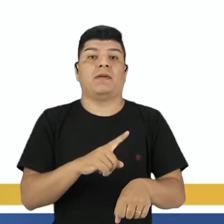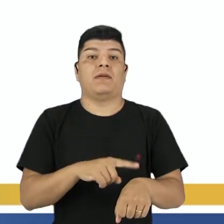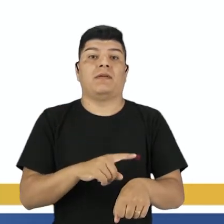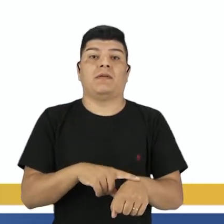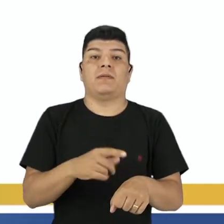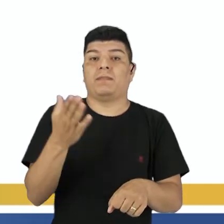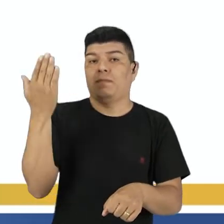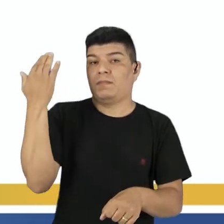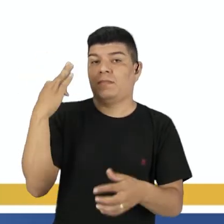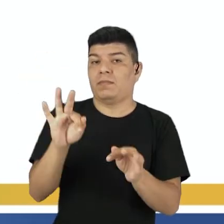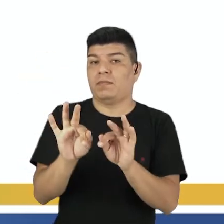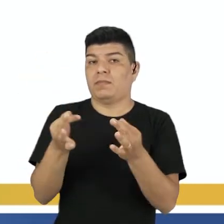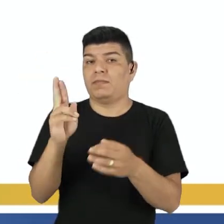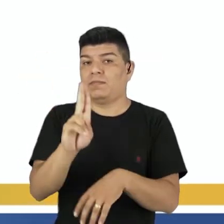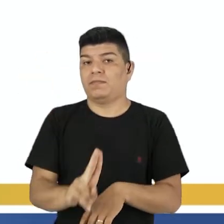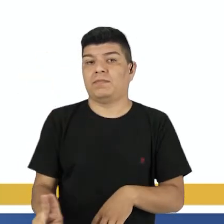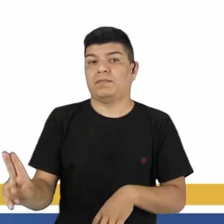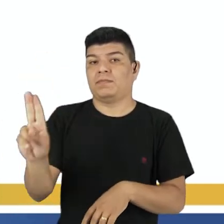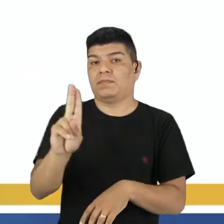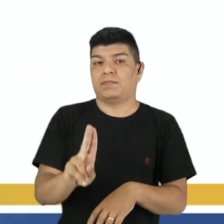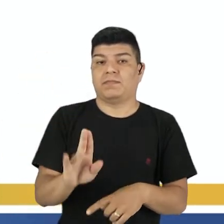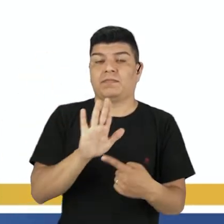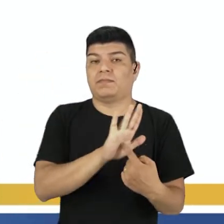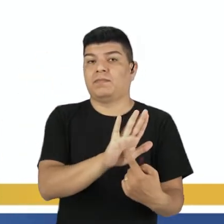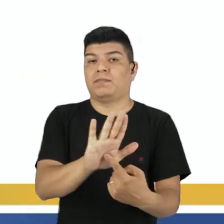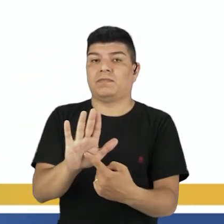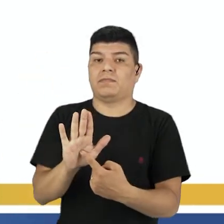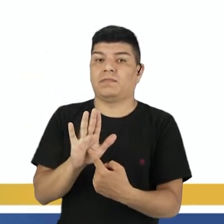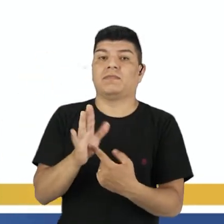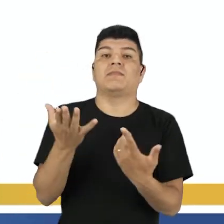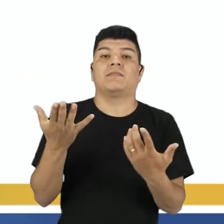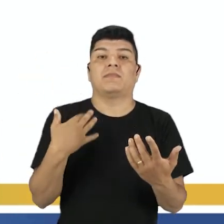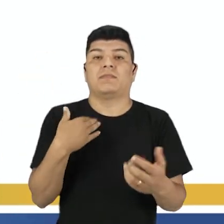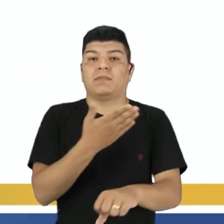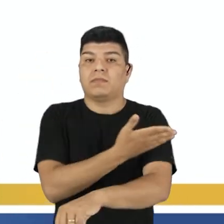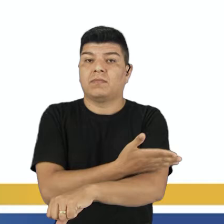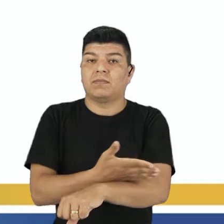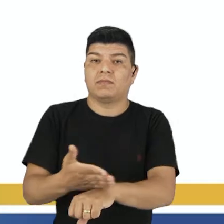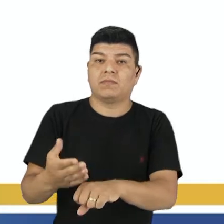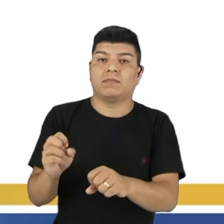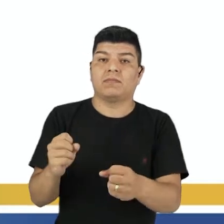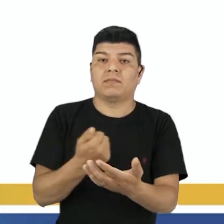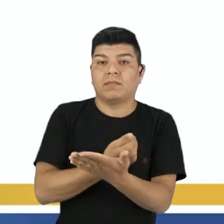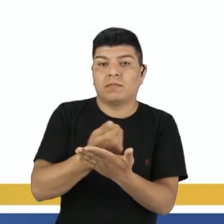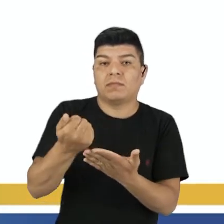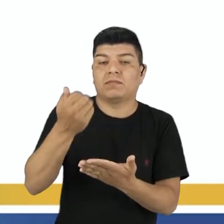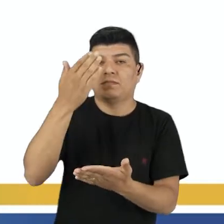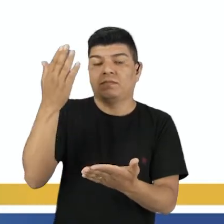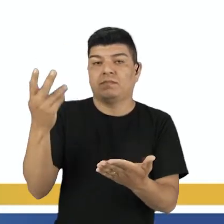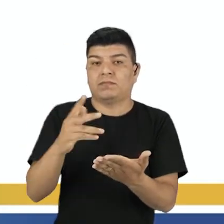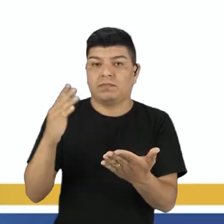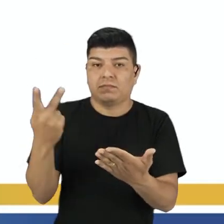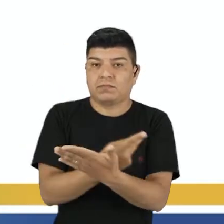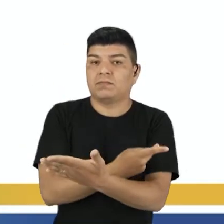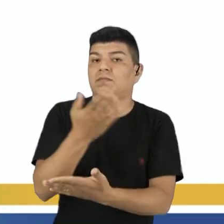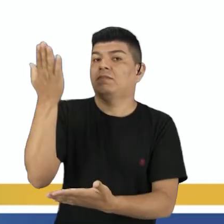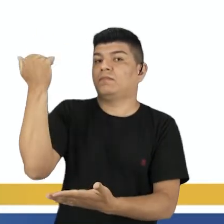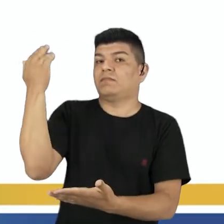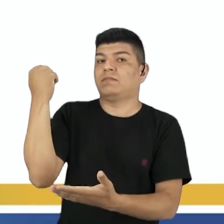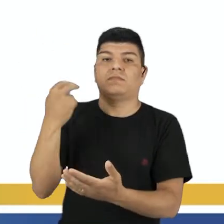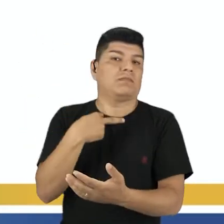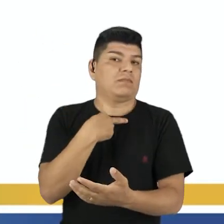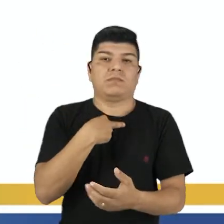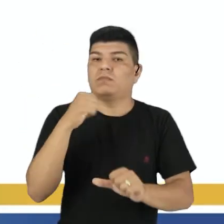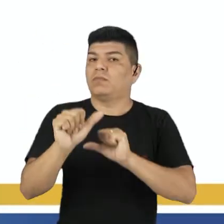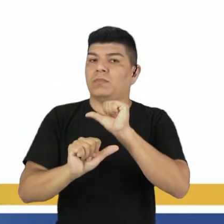passado simples, que é utilizado para expressar hábitos ou ações que que aconteceram no passado e não podem mais